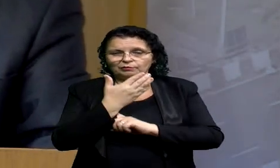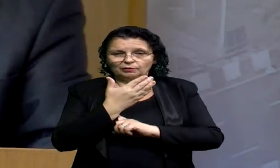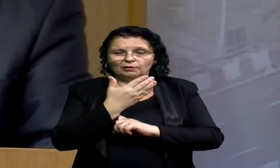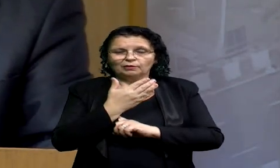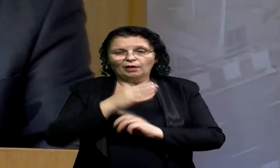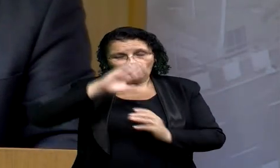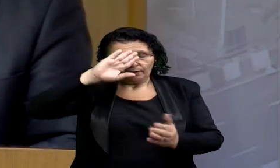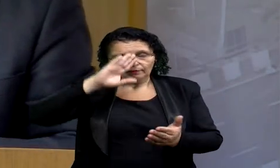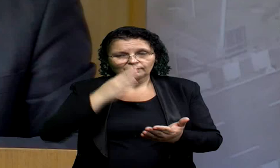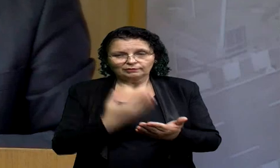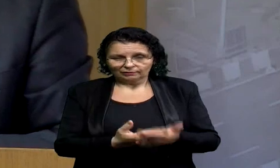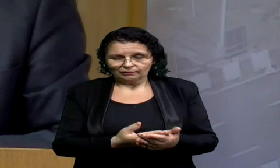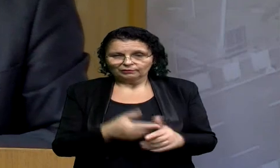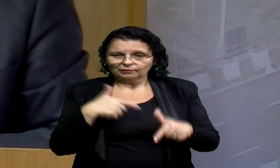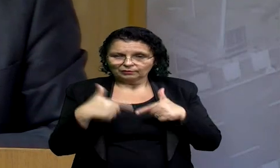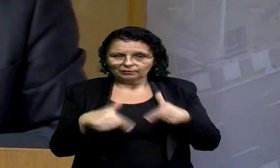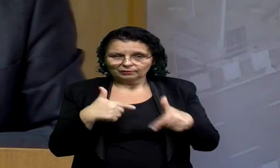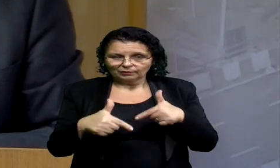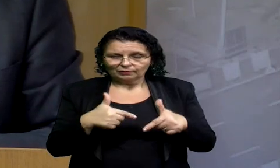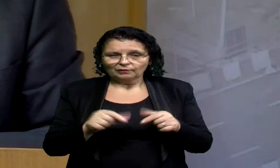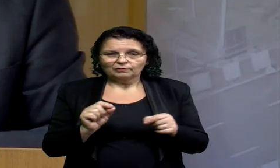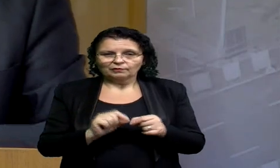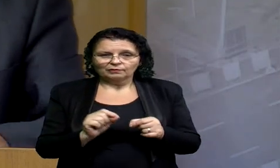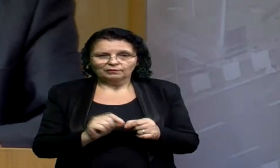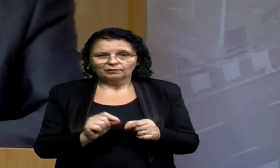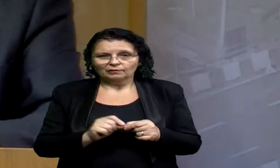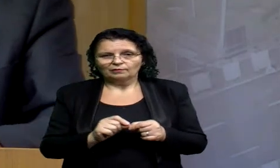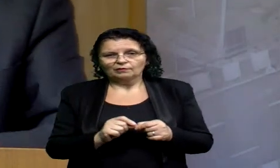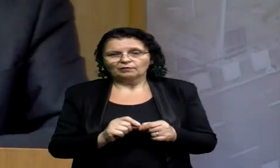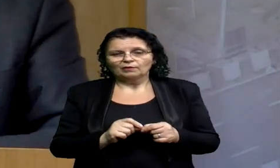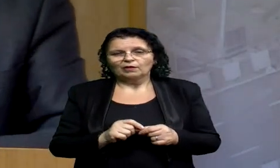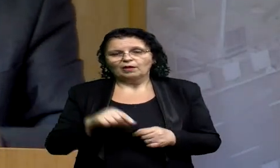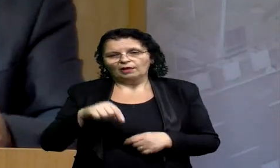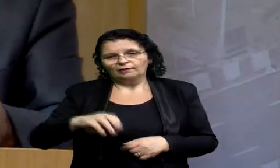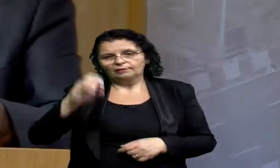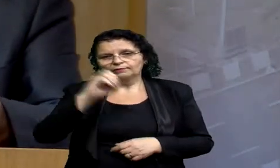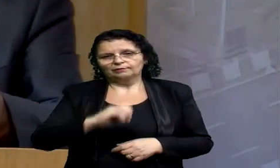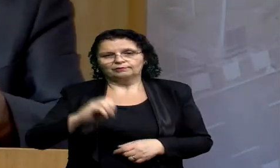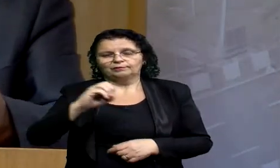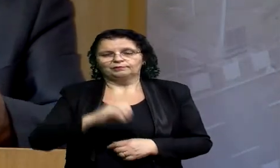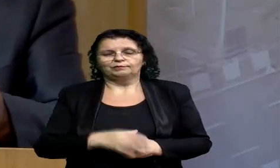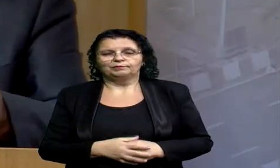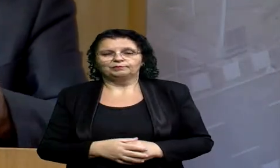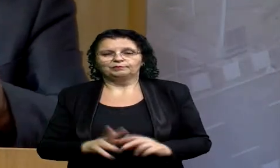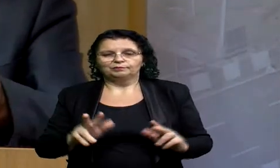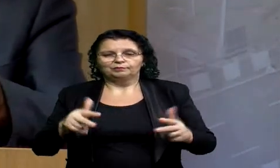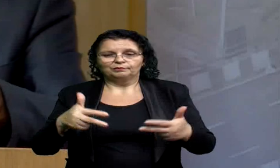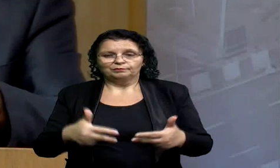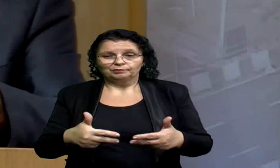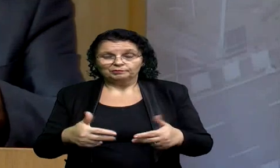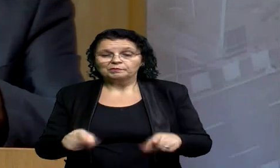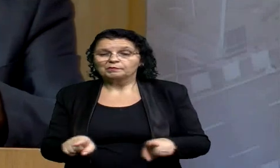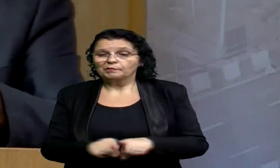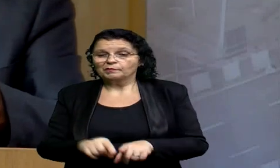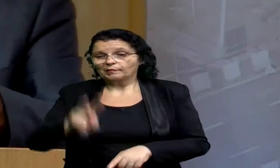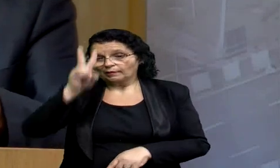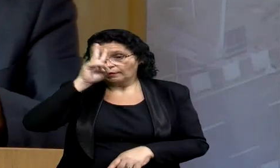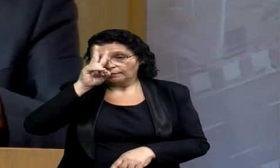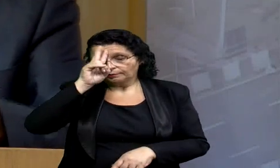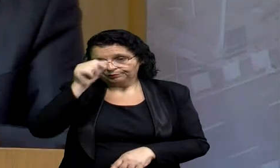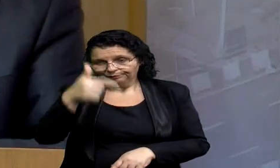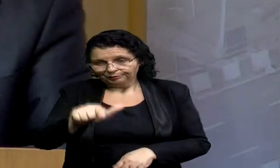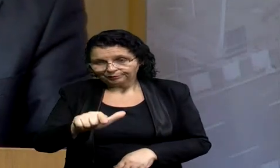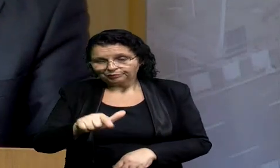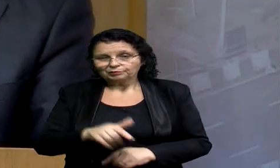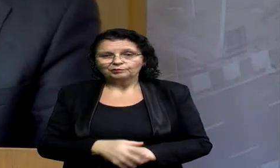acreditando nos trabalhos que nós temos realizado aqui na Câmara Municipal Vale lembrar mais uma vez né